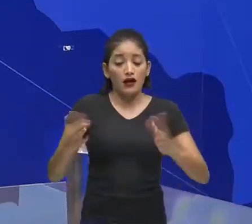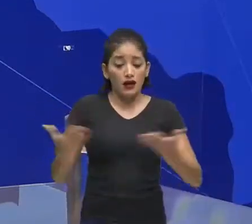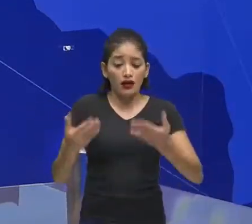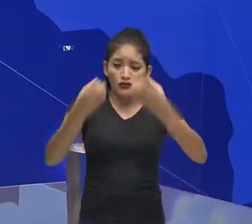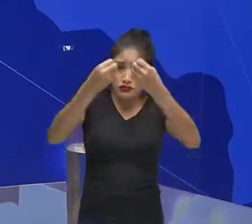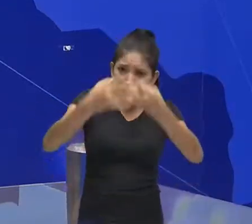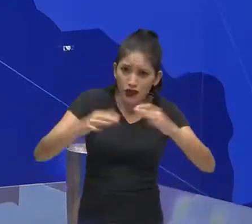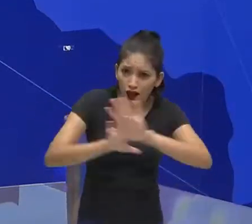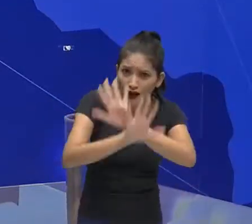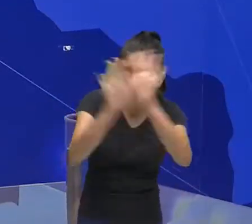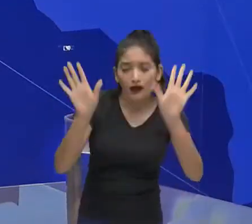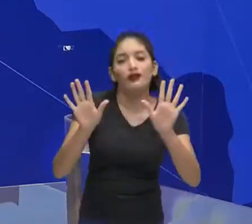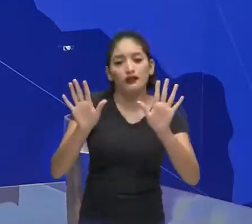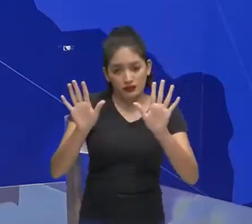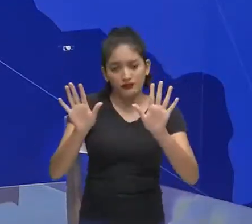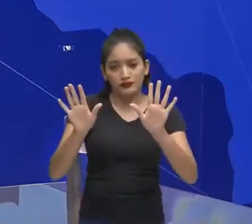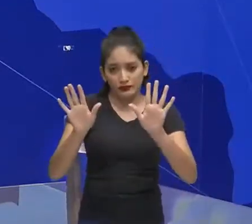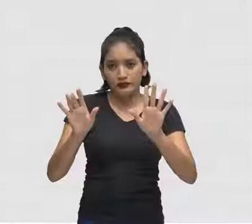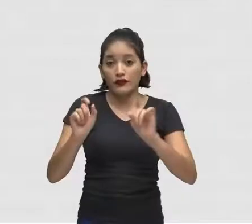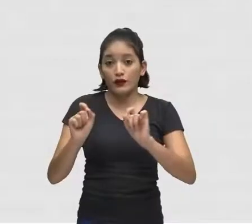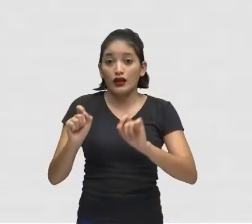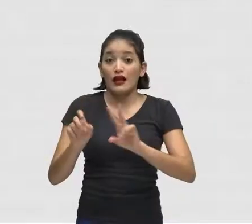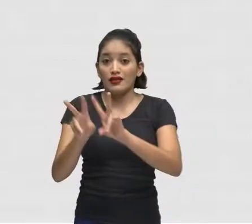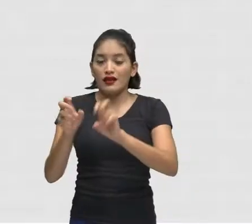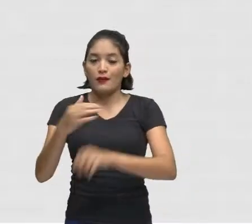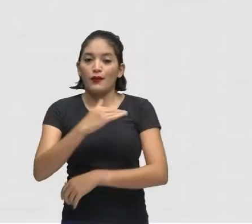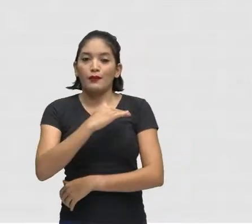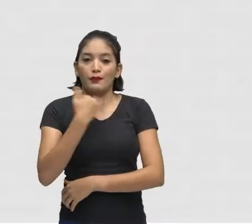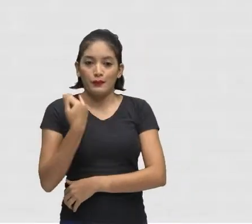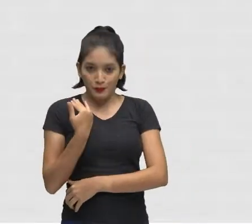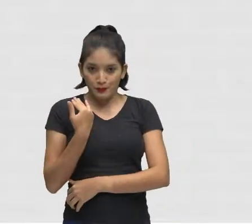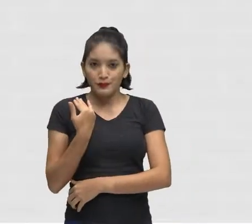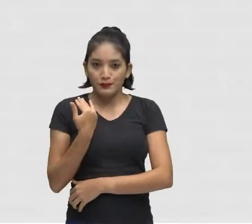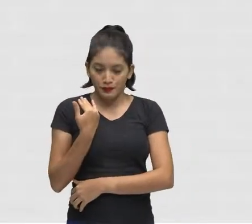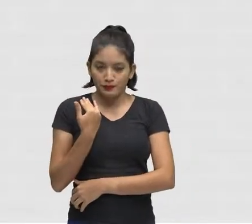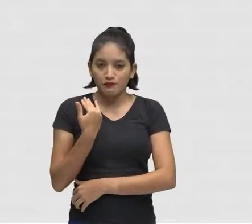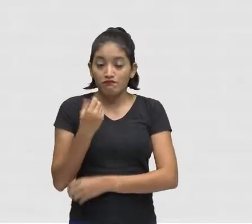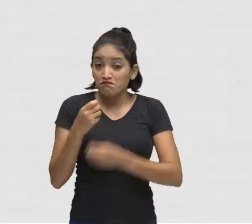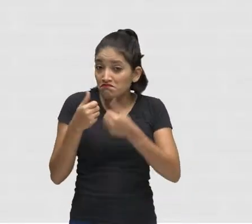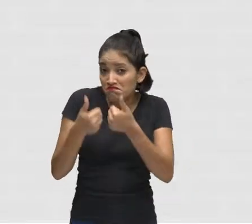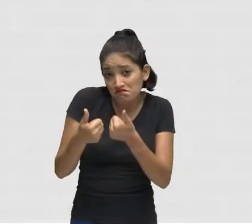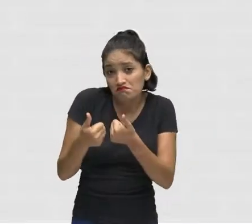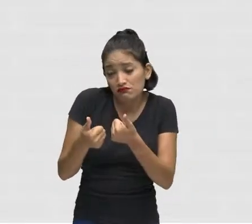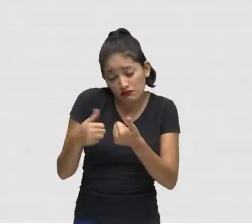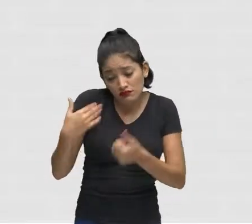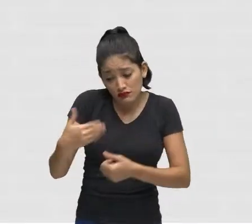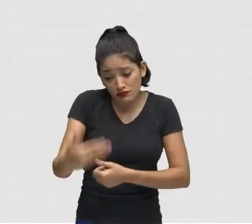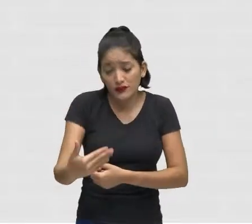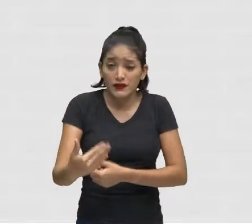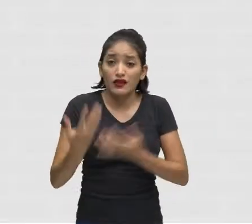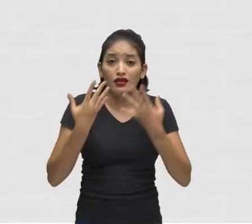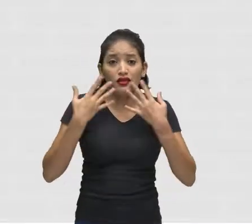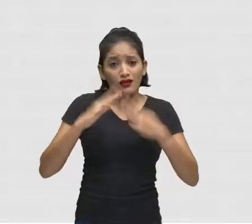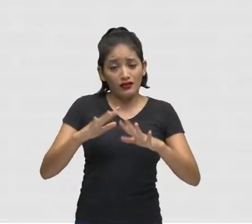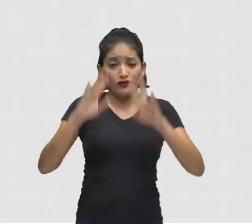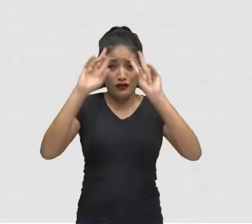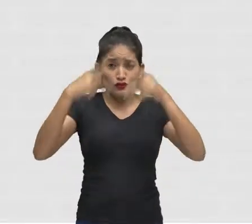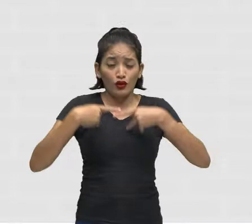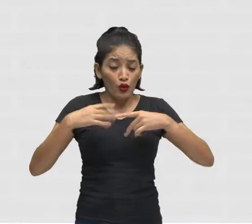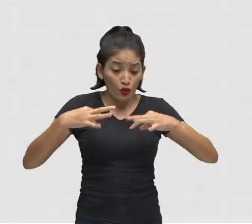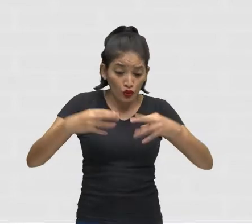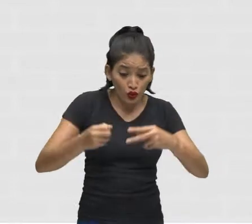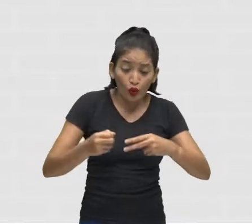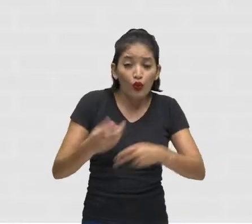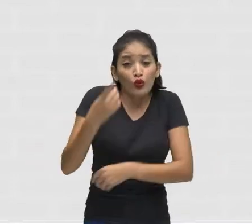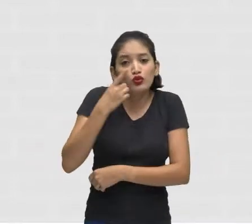que a prerrogativa da morte, né, tá tudo bem, é um processo natural, todo mundo vai chegar um